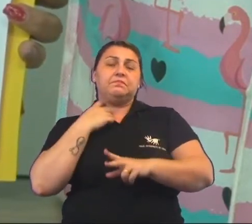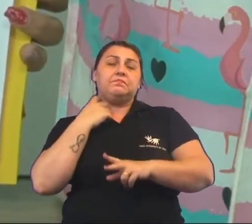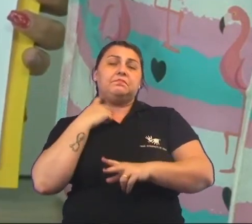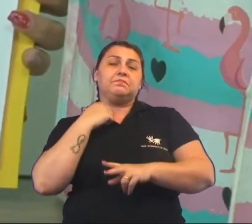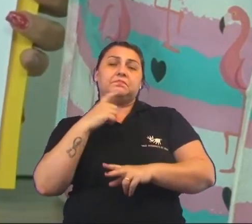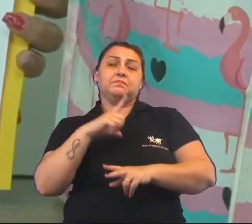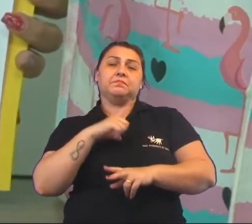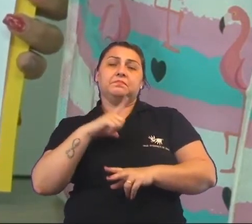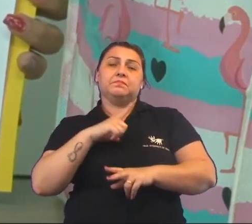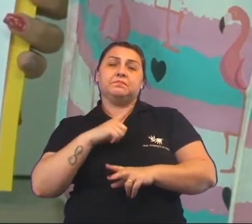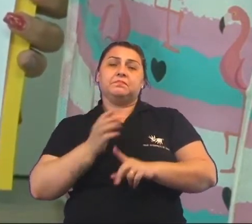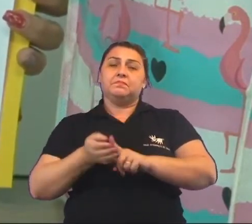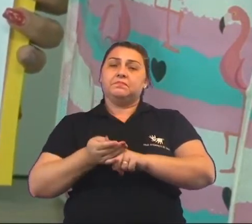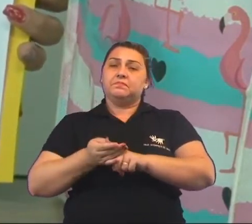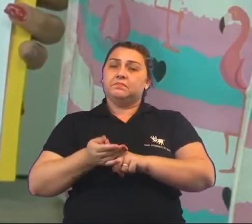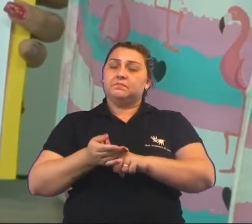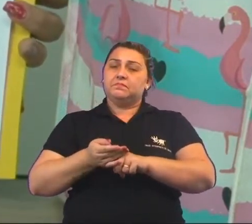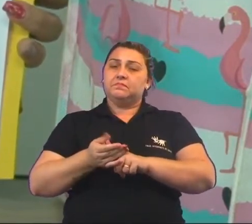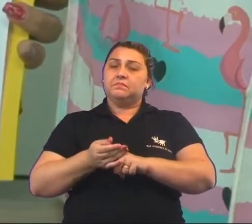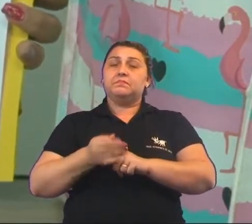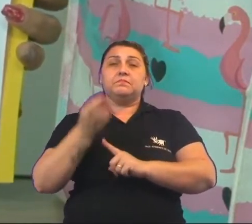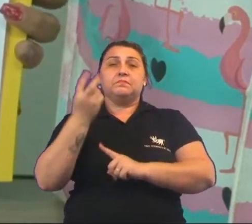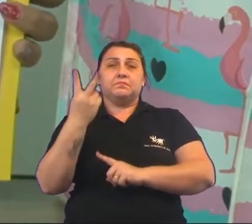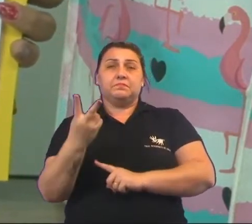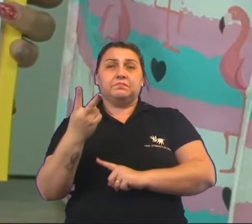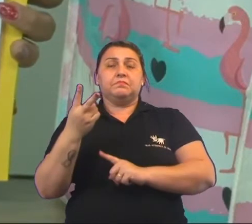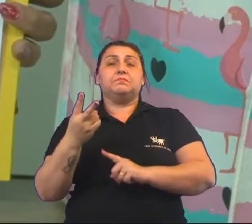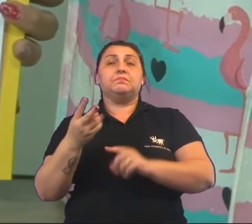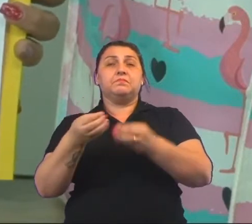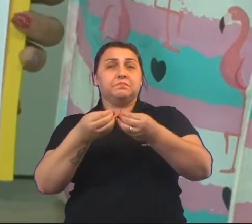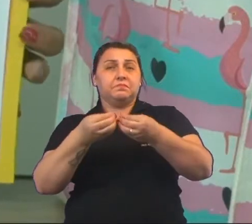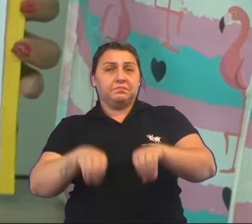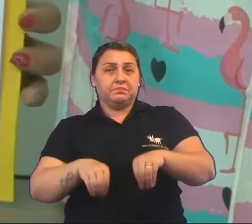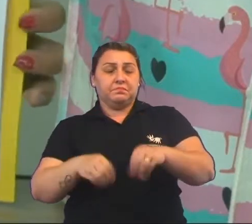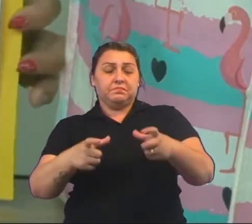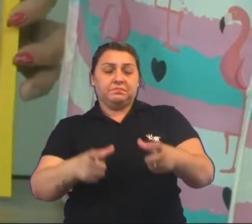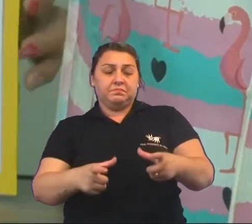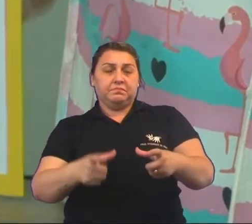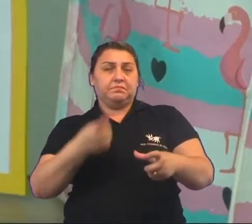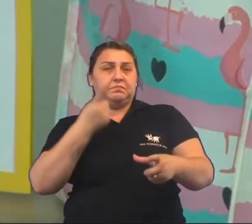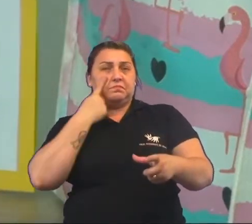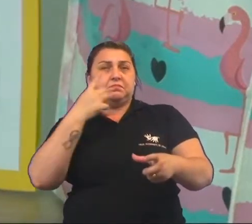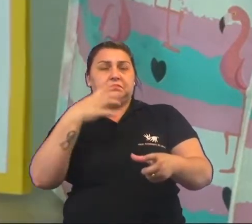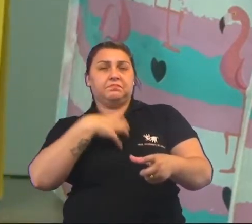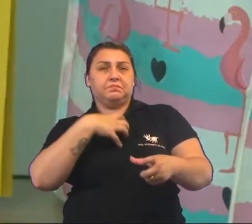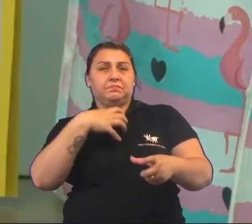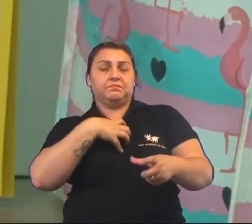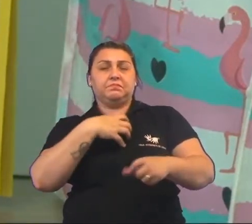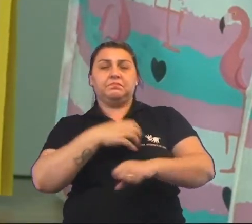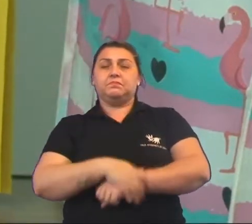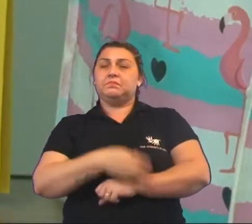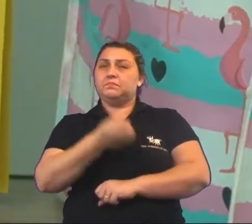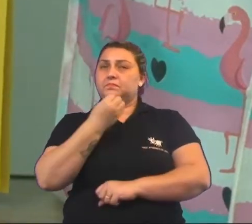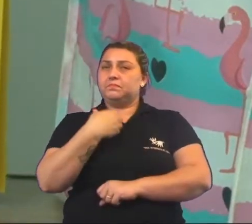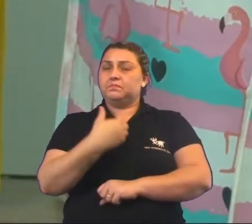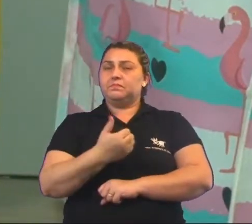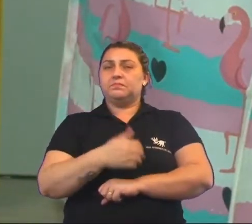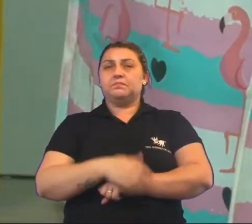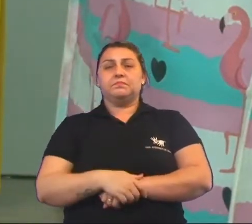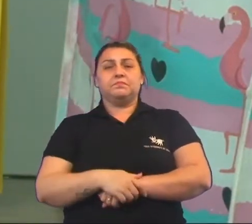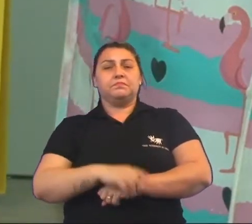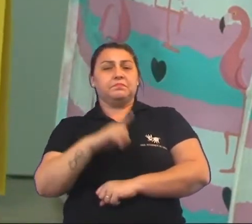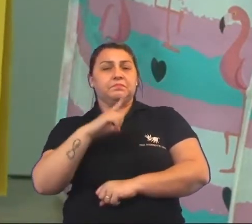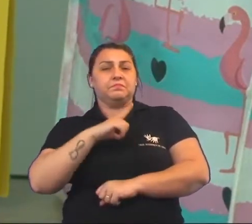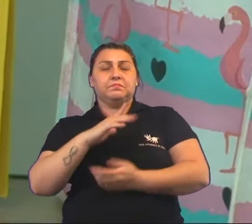um milho, um prato com 2 ovos. Estão observando a forma que aparece? Muito bem. E aqui nós